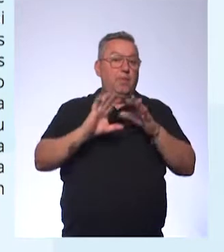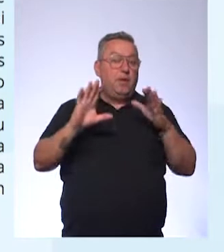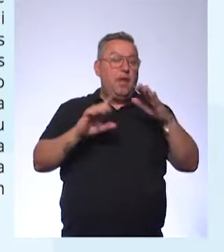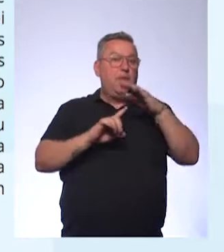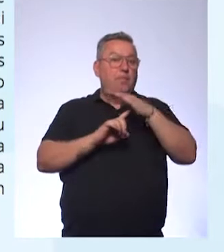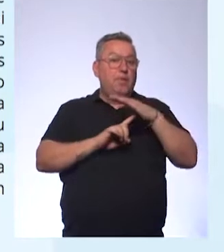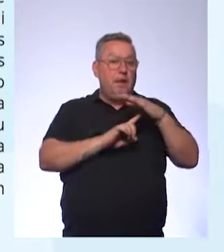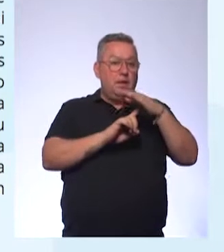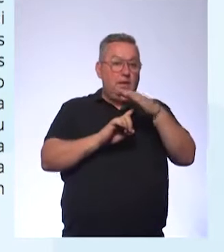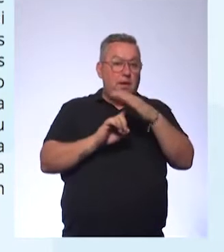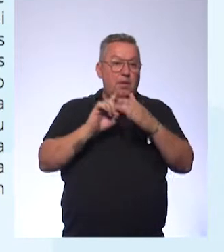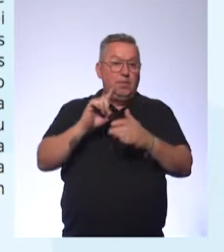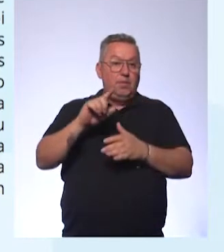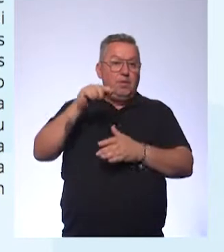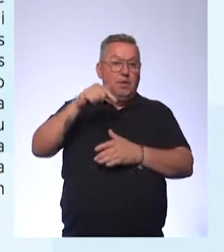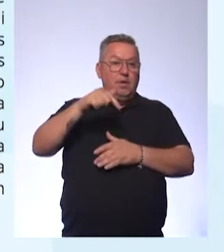Em